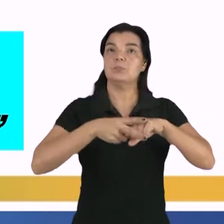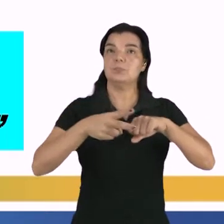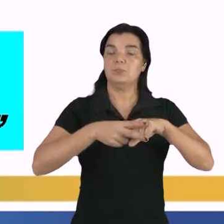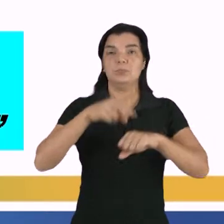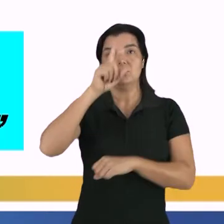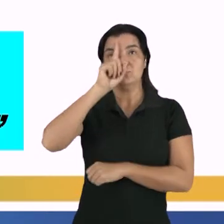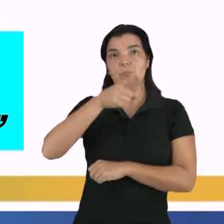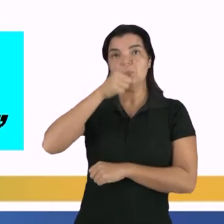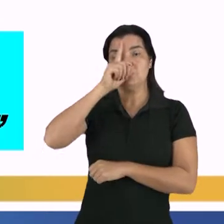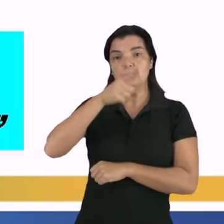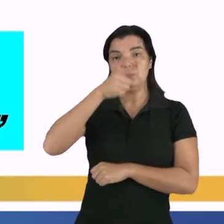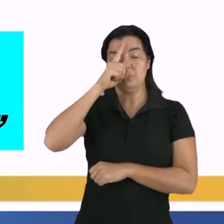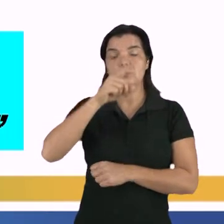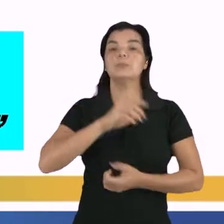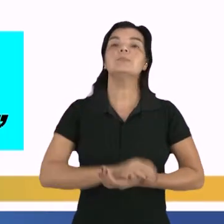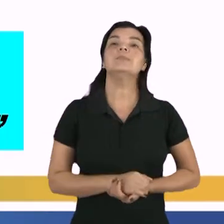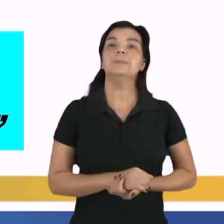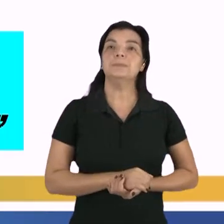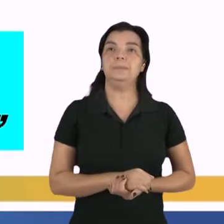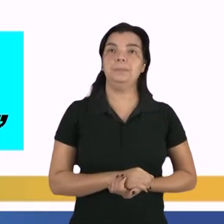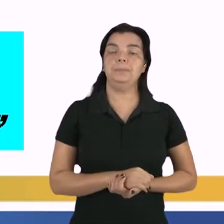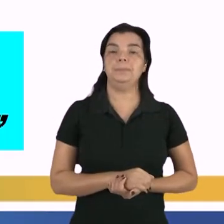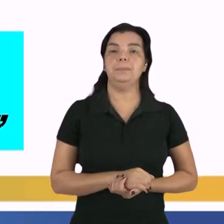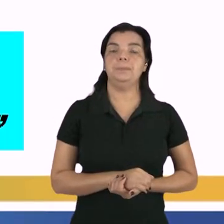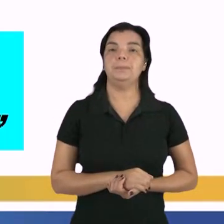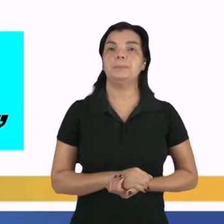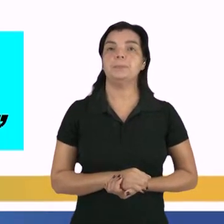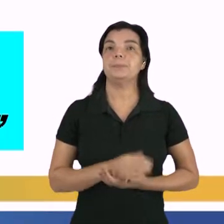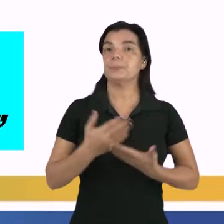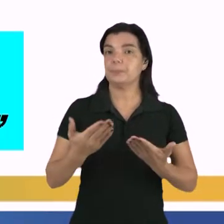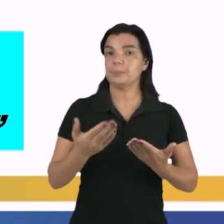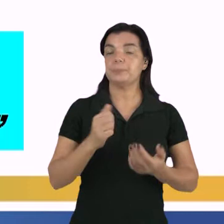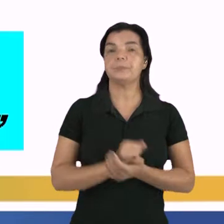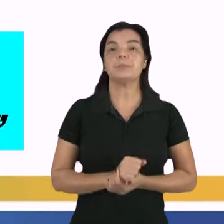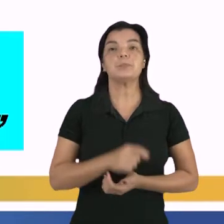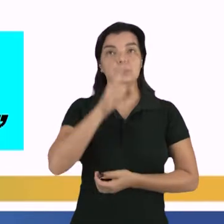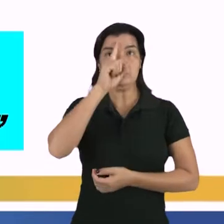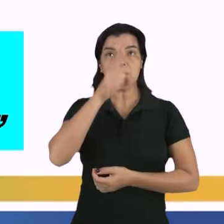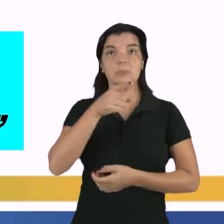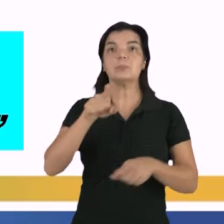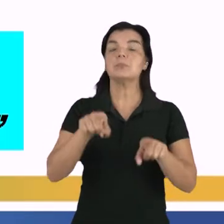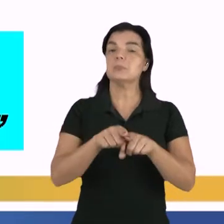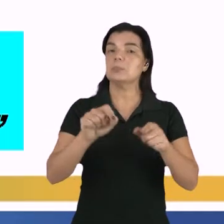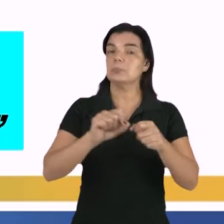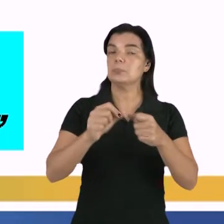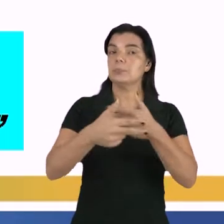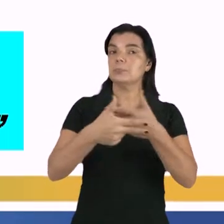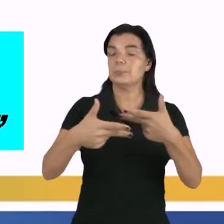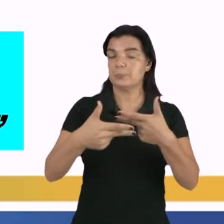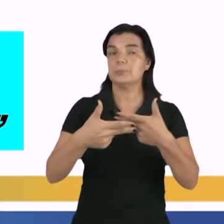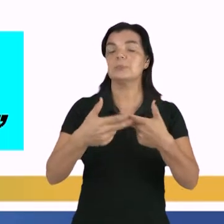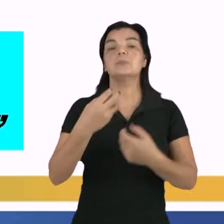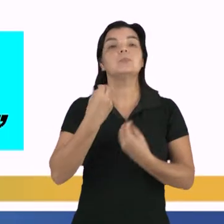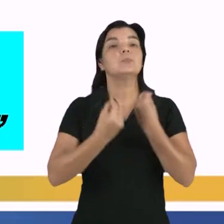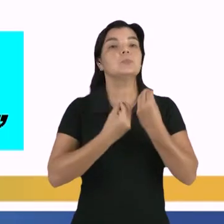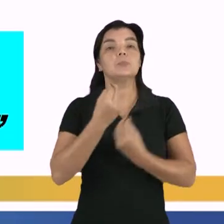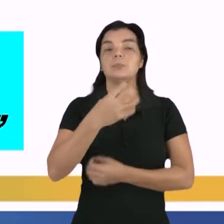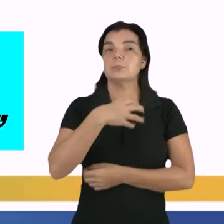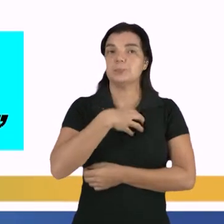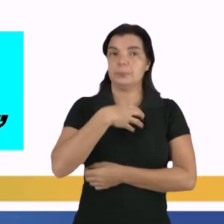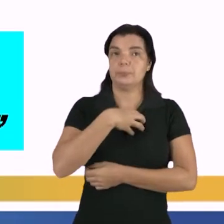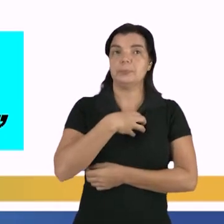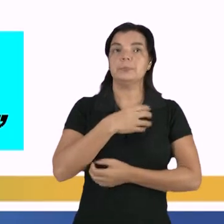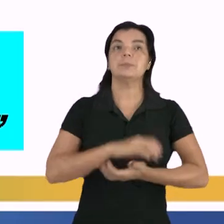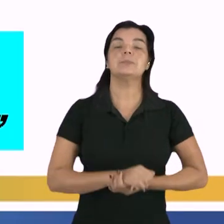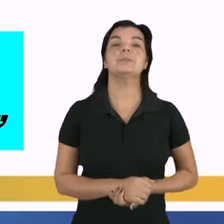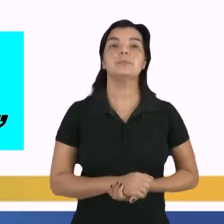verbo de comando, é um verbo que ordena. Há uma ordem, um mandato que ordena como devo agir, o que